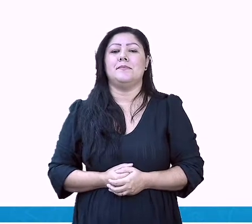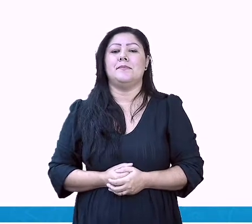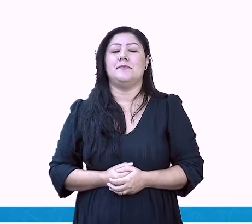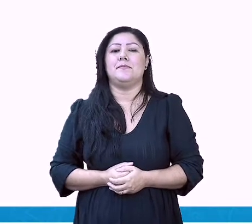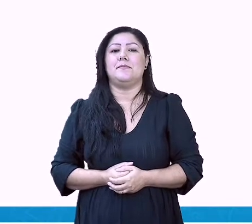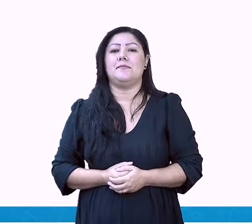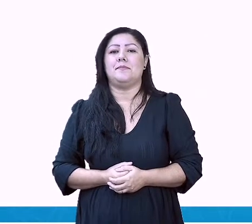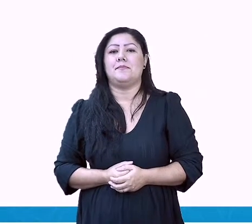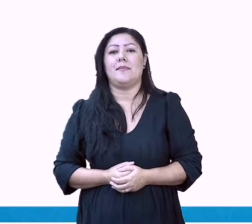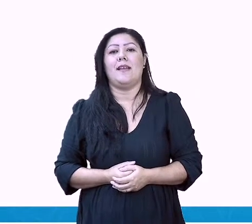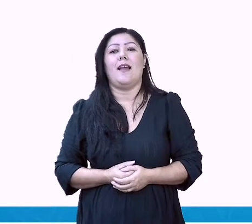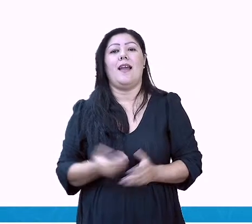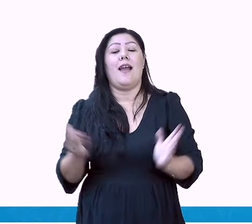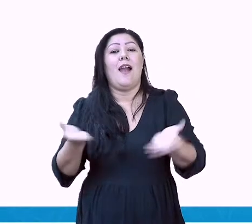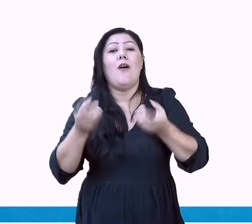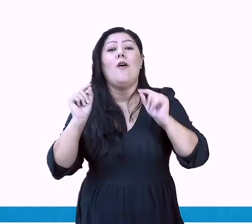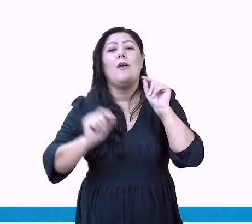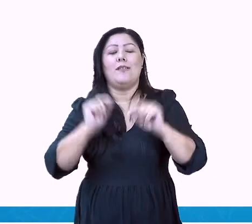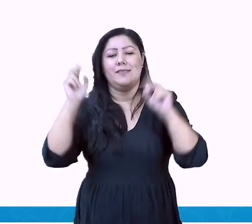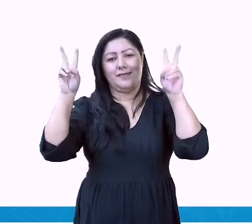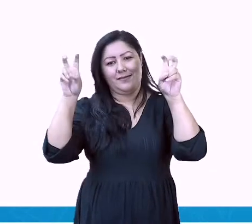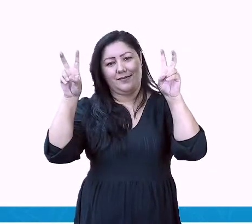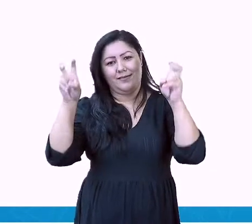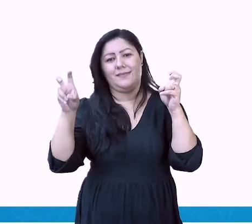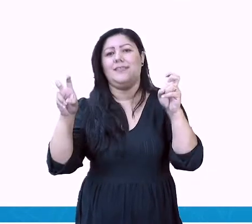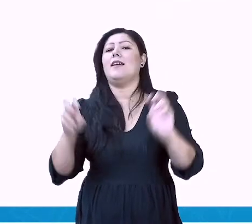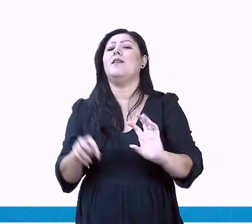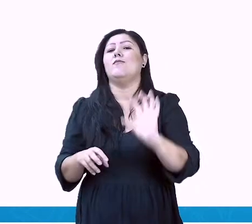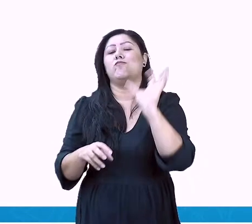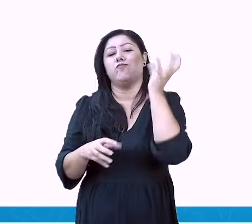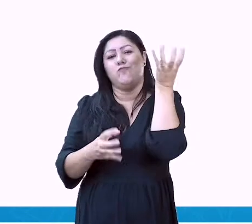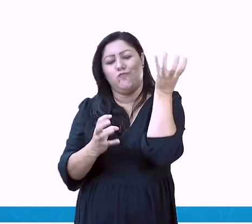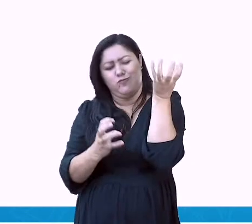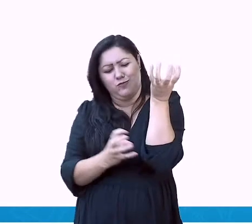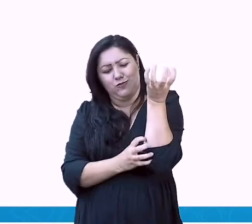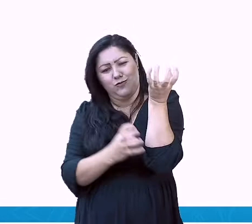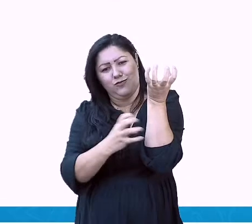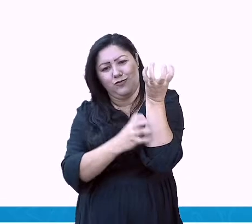Opa, agora nós vamos falar do quê? Do cerrado,